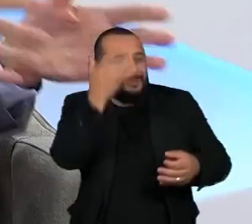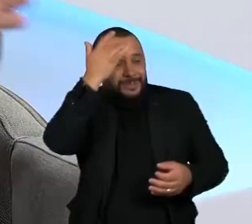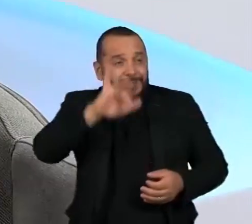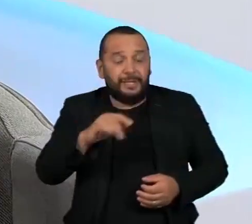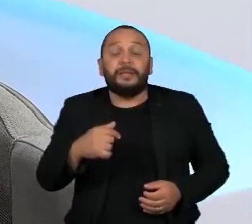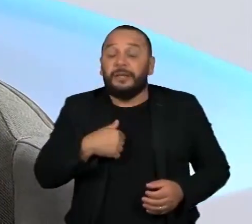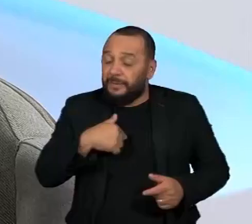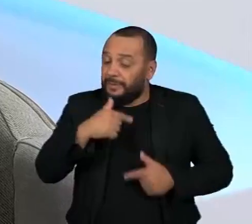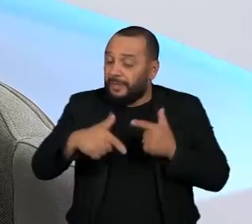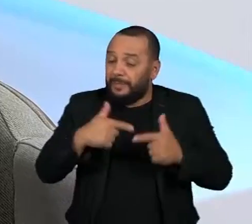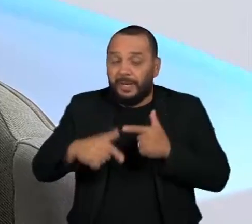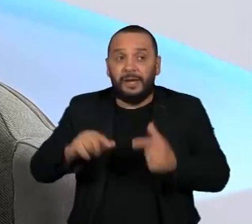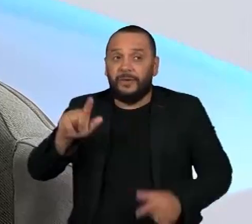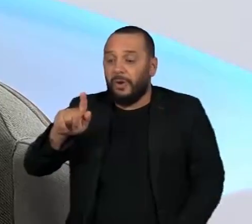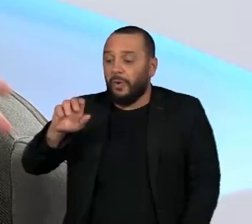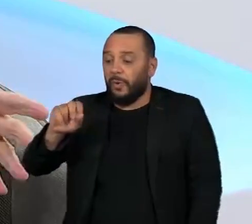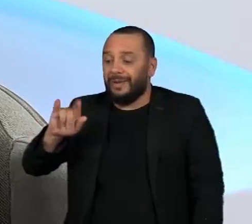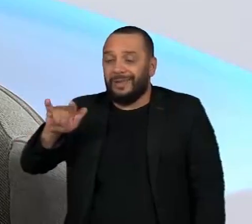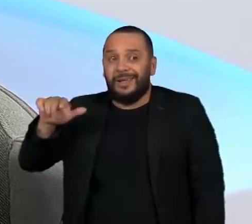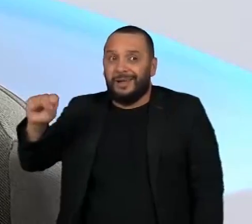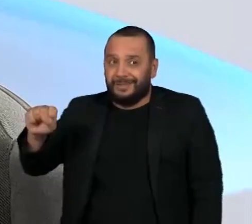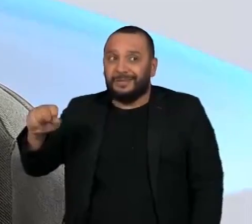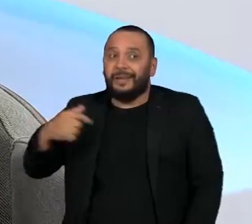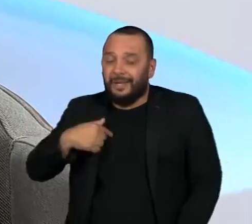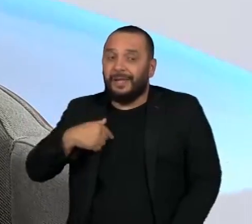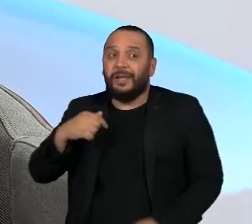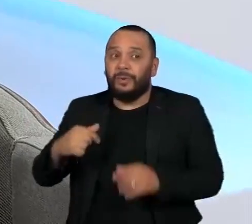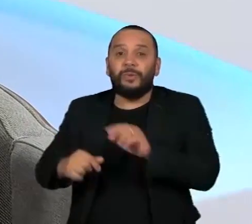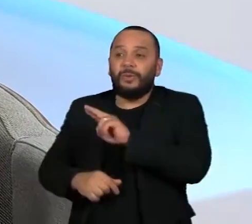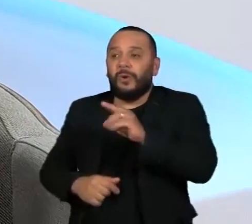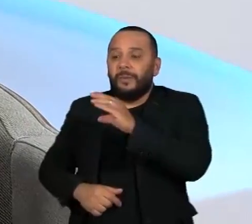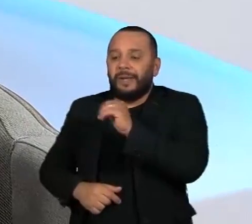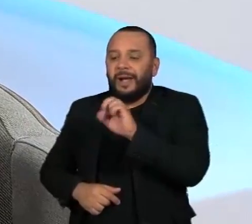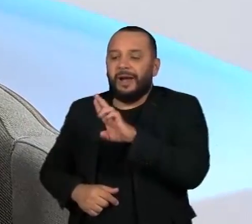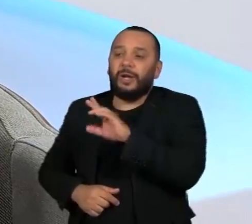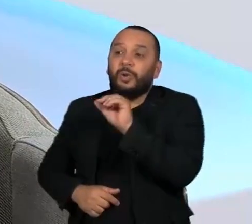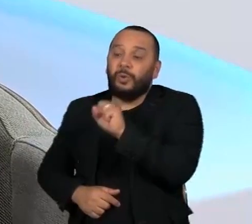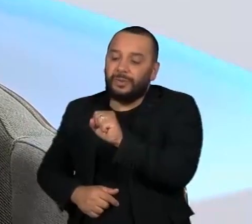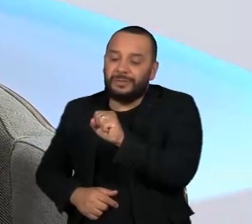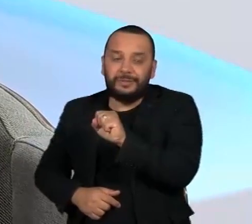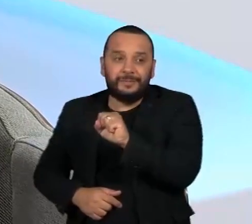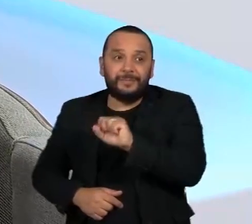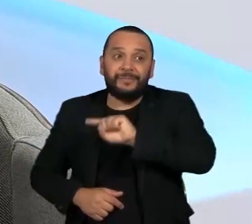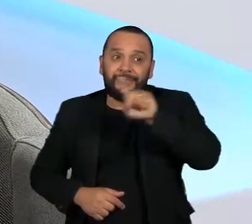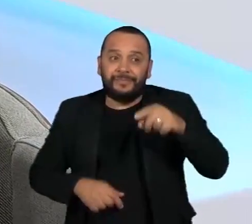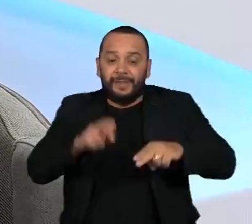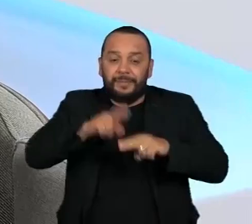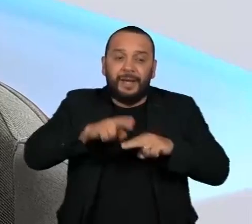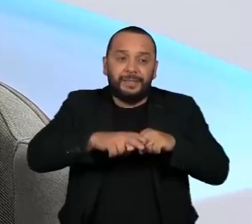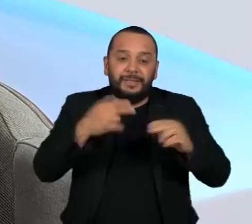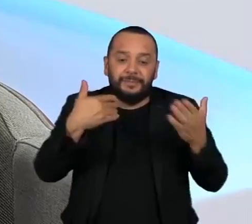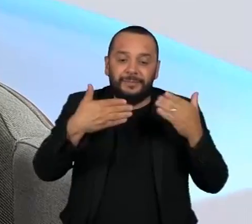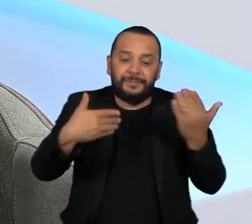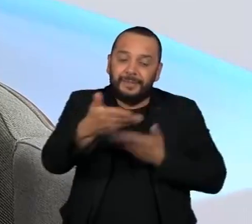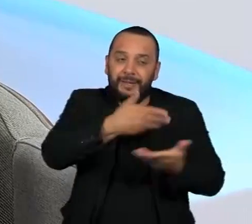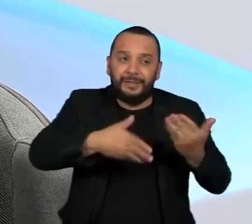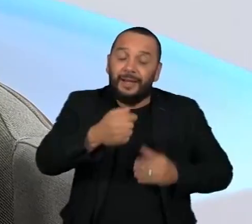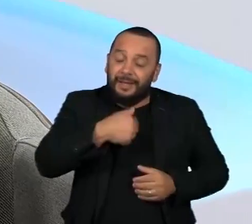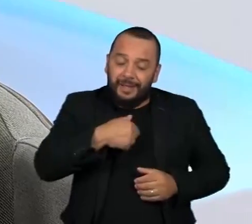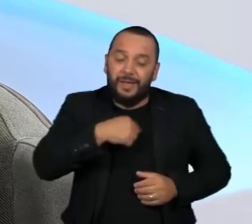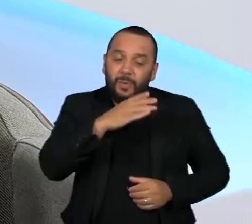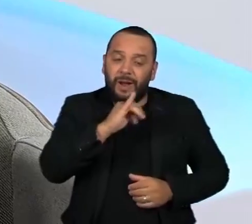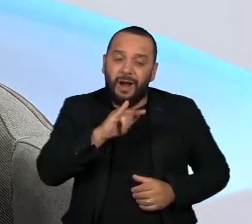na Praça me chama de Carlos Alberto Eu Não Sou ator eu sou eu sou a minha função de